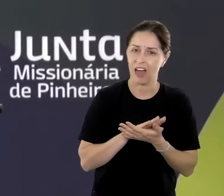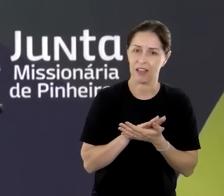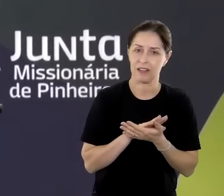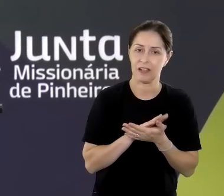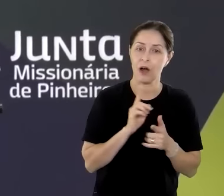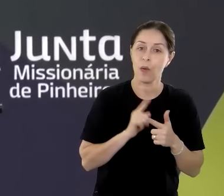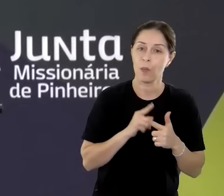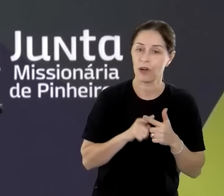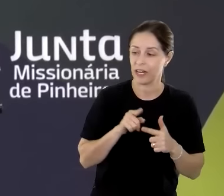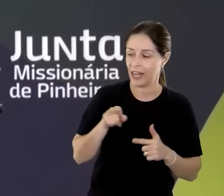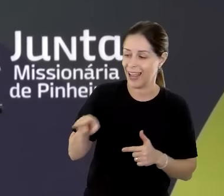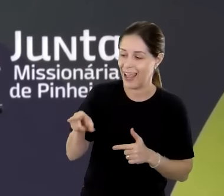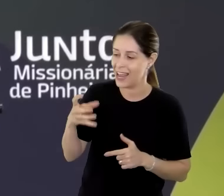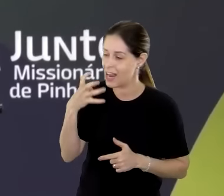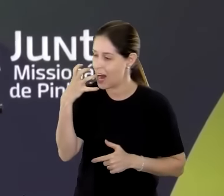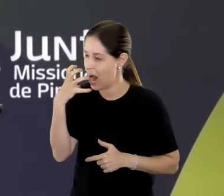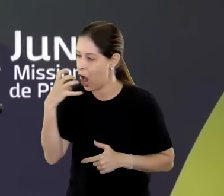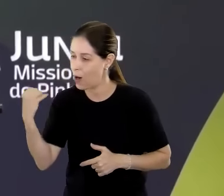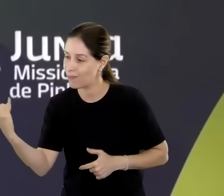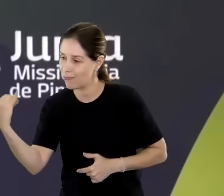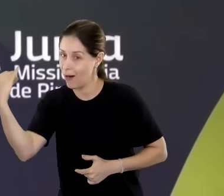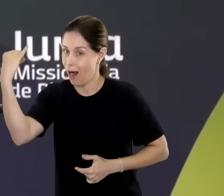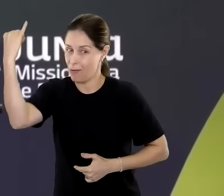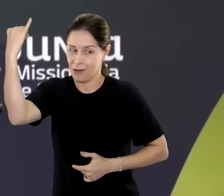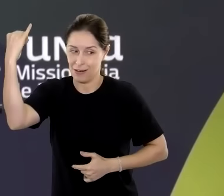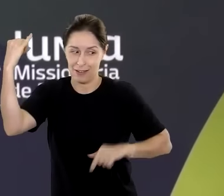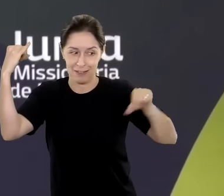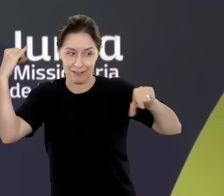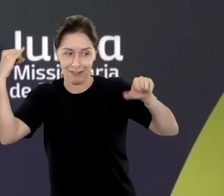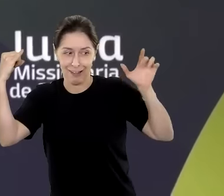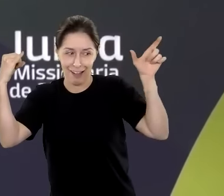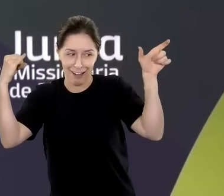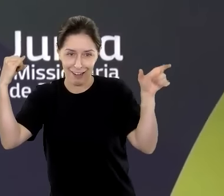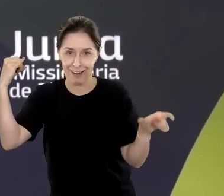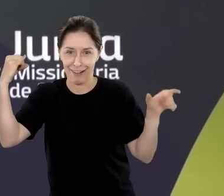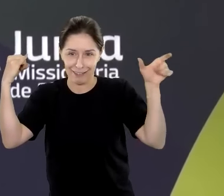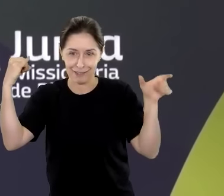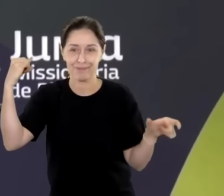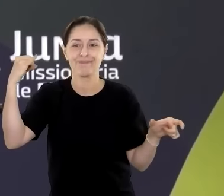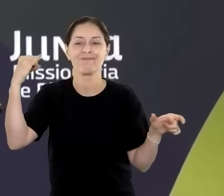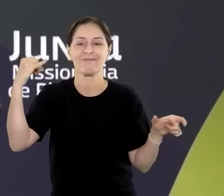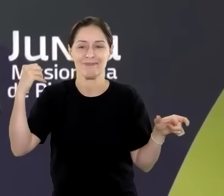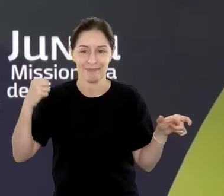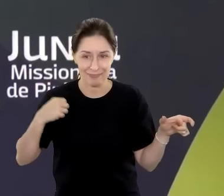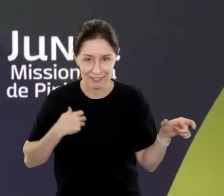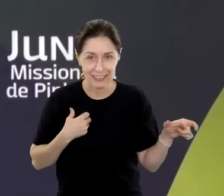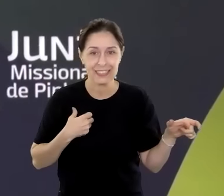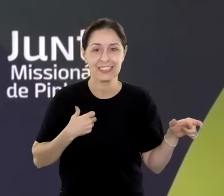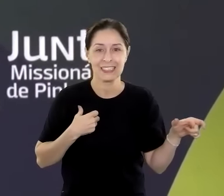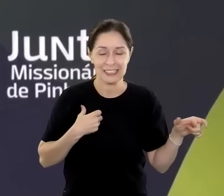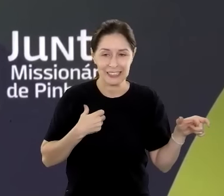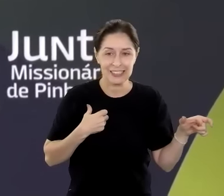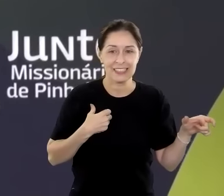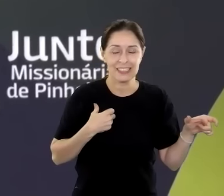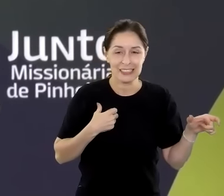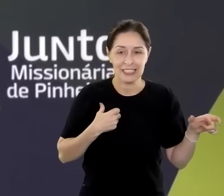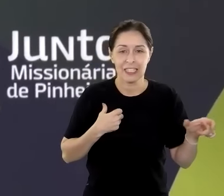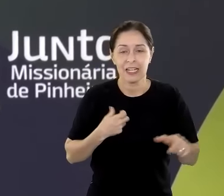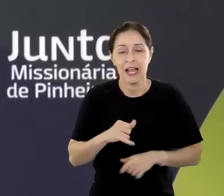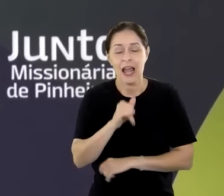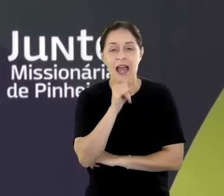Está tratando animal como gente. Aliás, diga-se de passagem, tem gente dormindo debaixo do mesmo cobertor com o